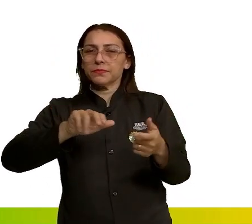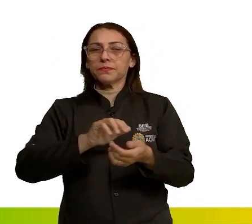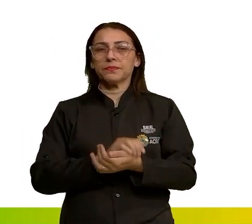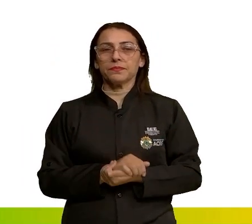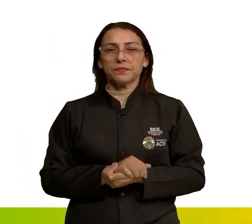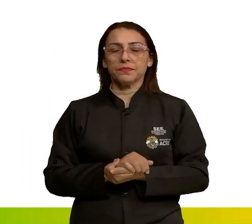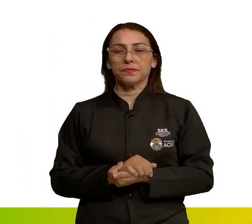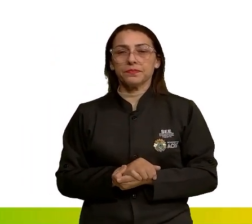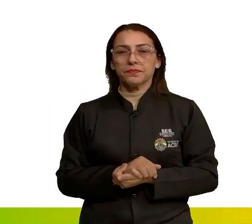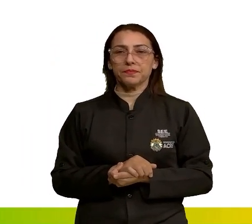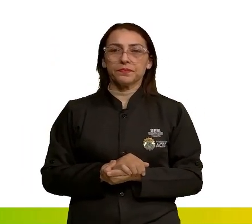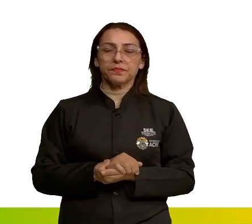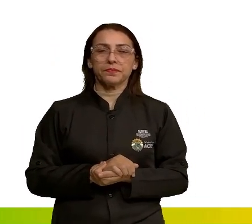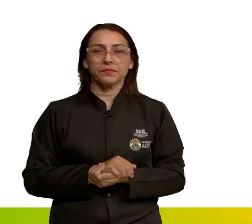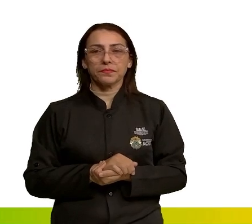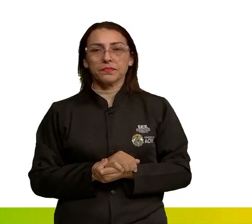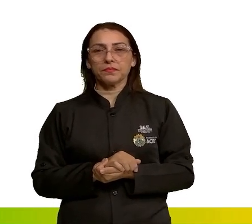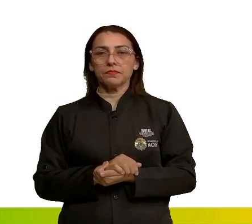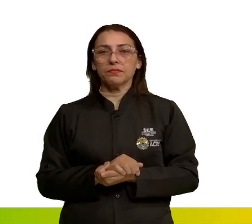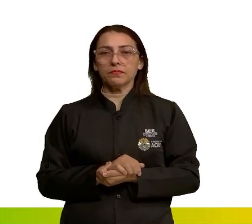problemas diversos.